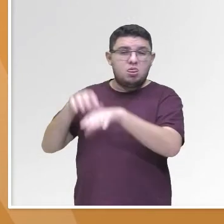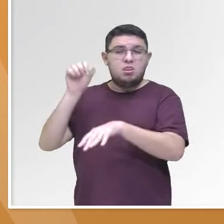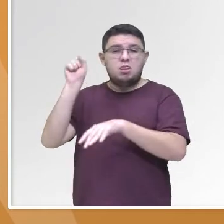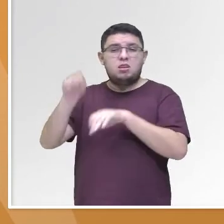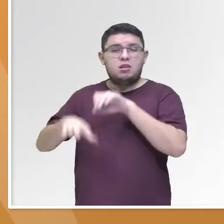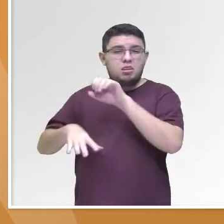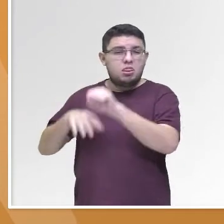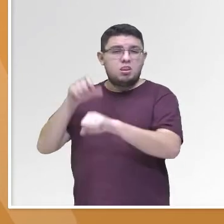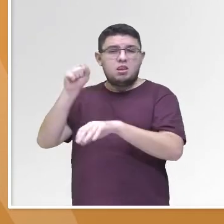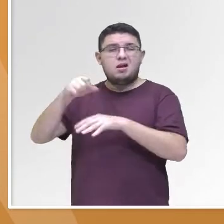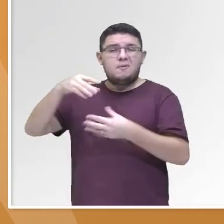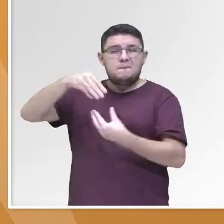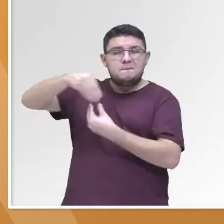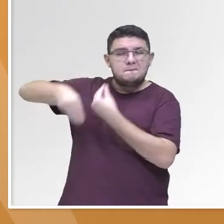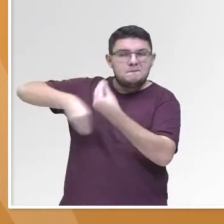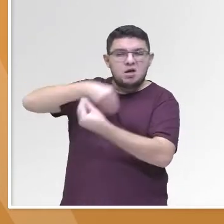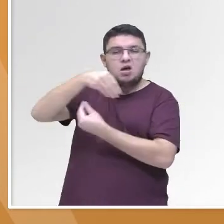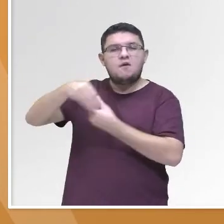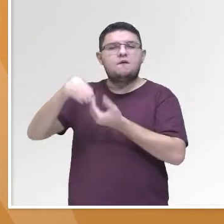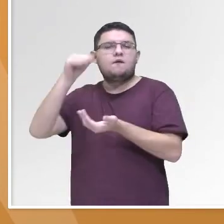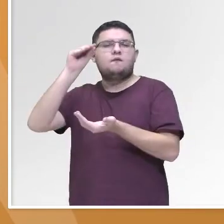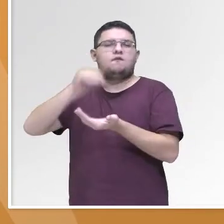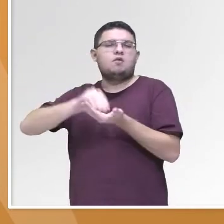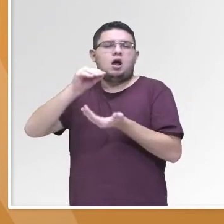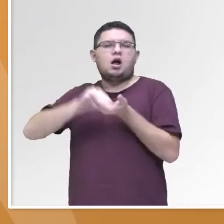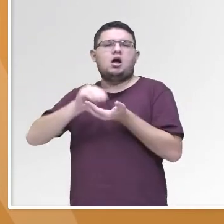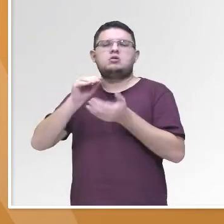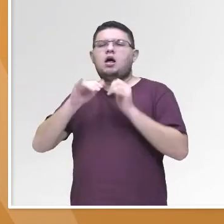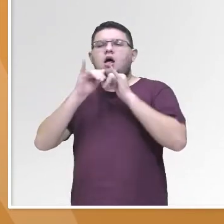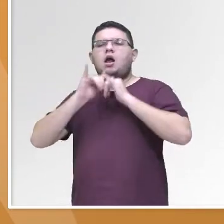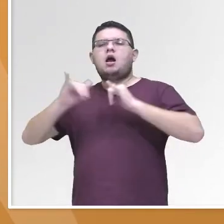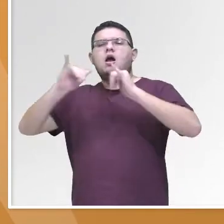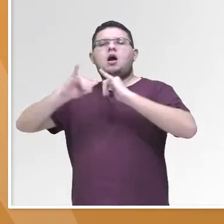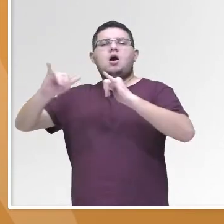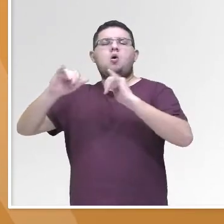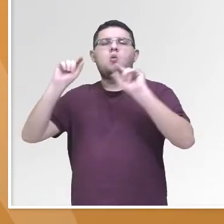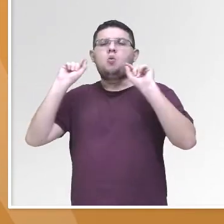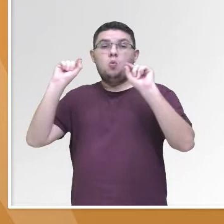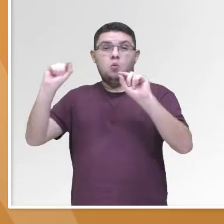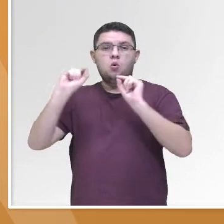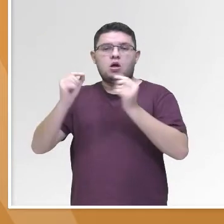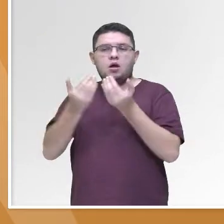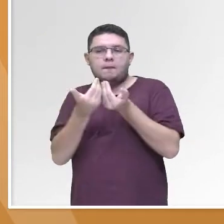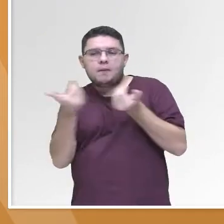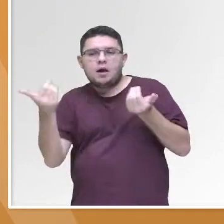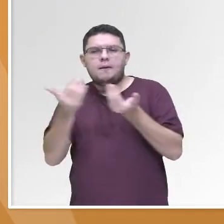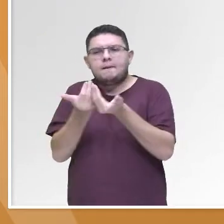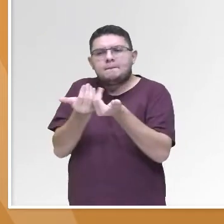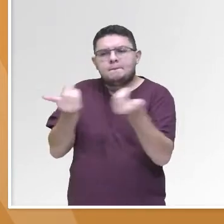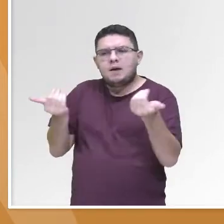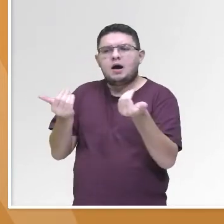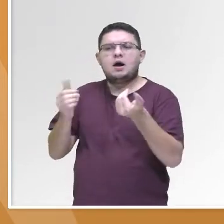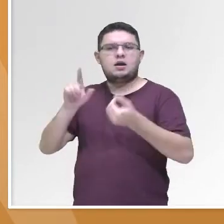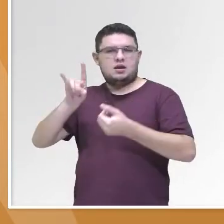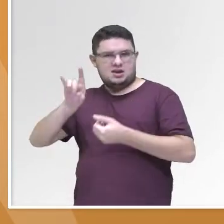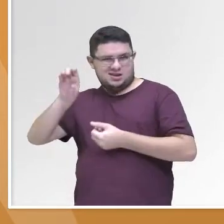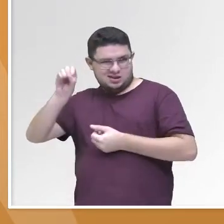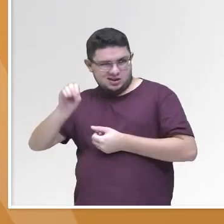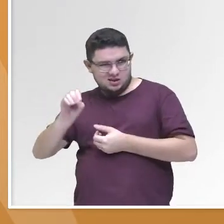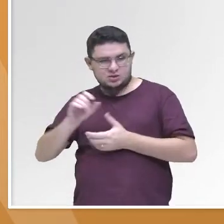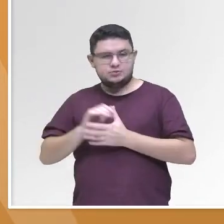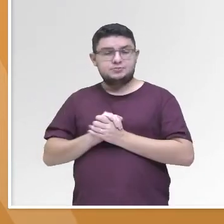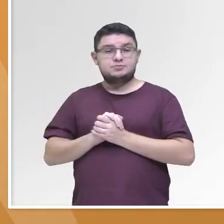que não tem as suas políticas públicas, né, voltado ali para a reciclagem do lixo, esse lixo ele vem